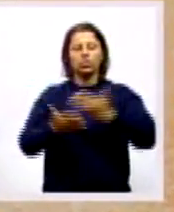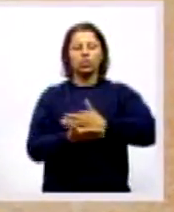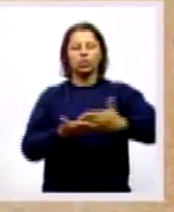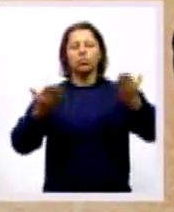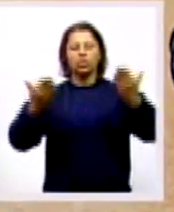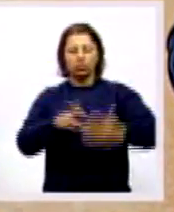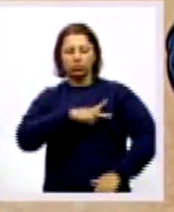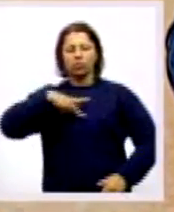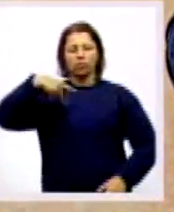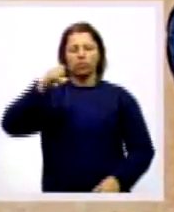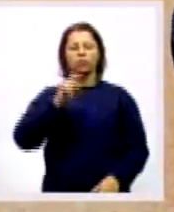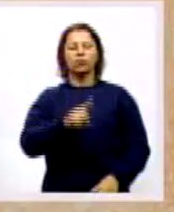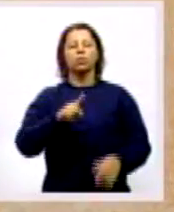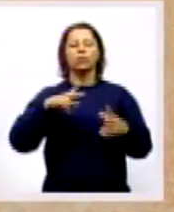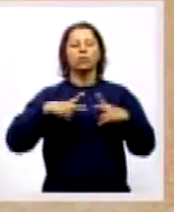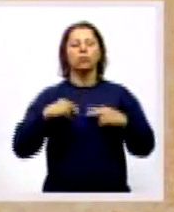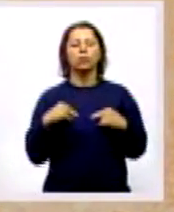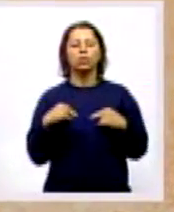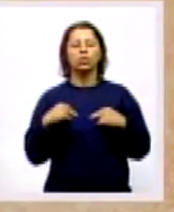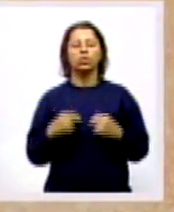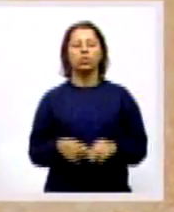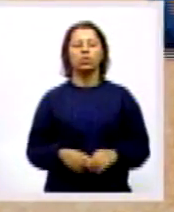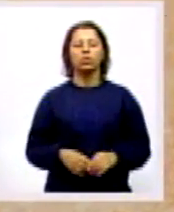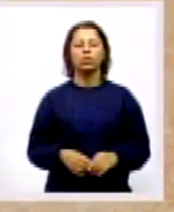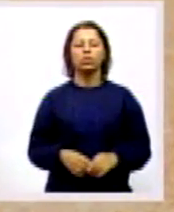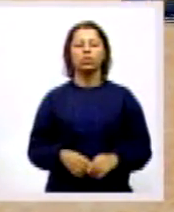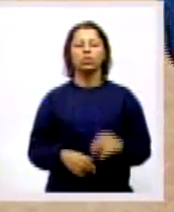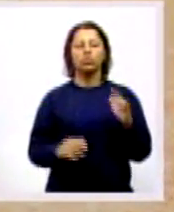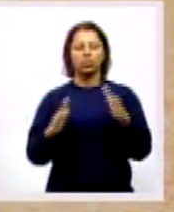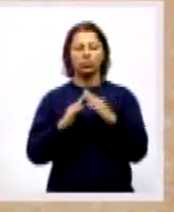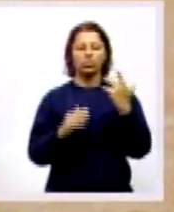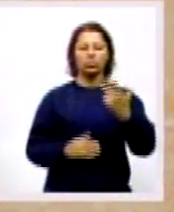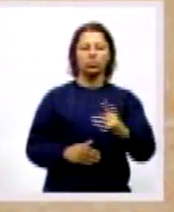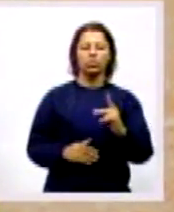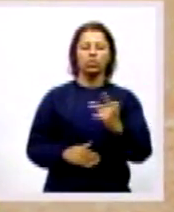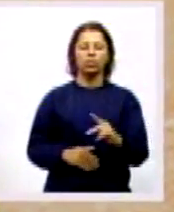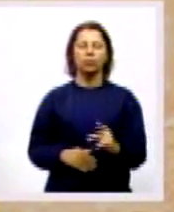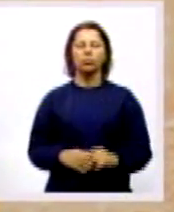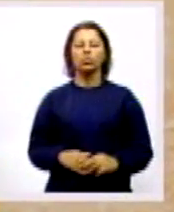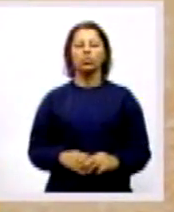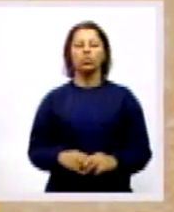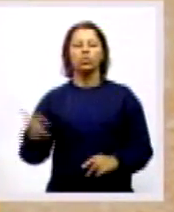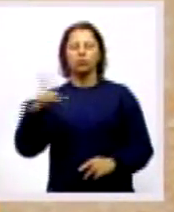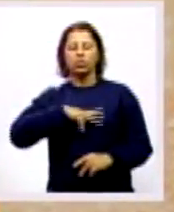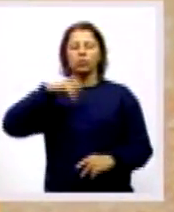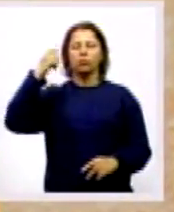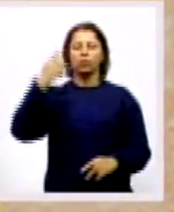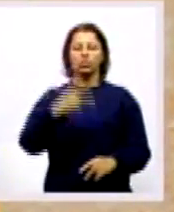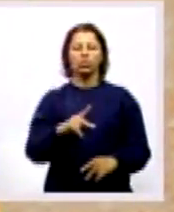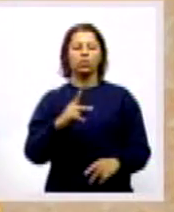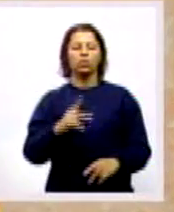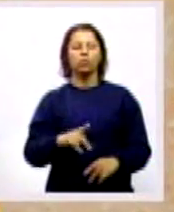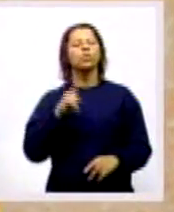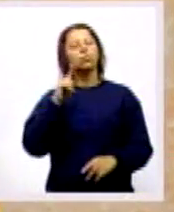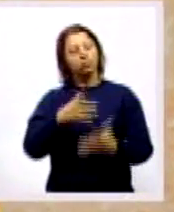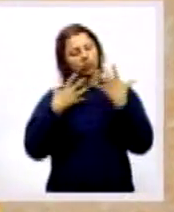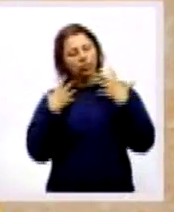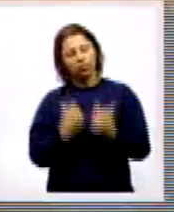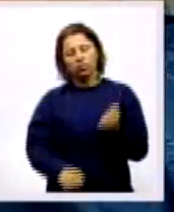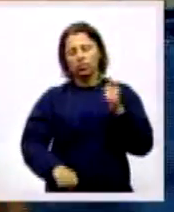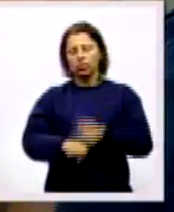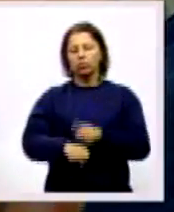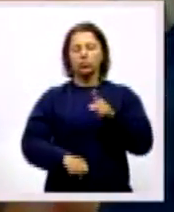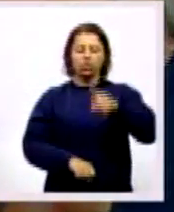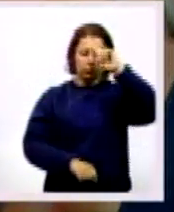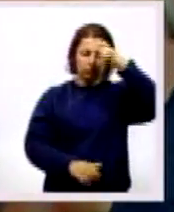a vitória que você merece. A casa é sua. Entra na hora que você quiser.